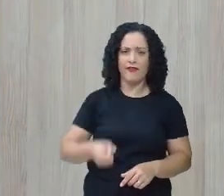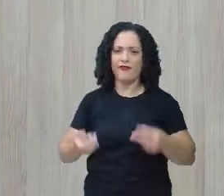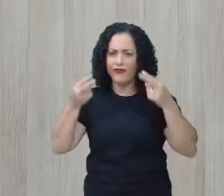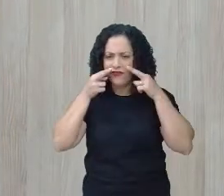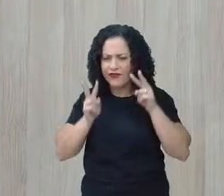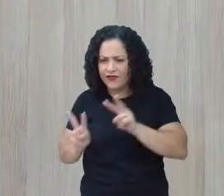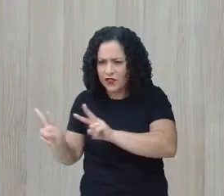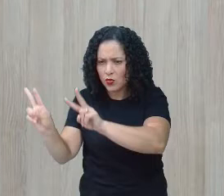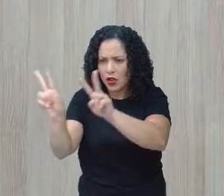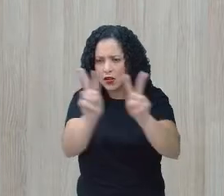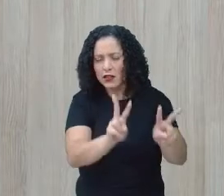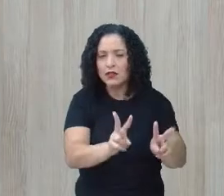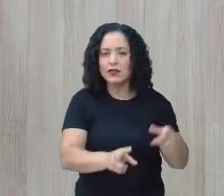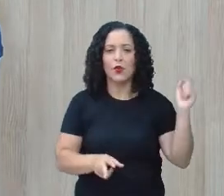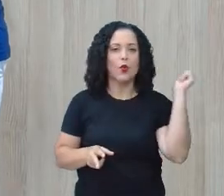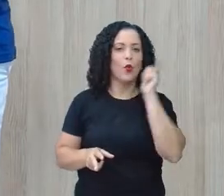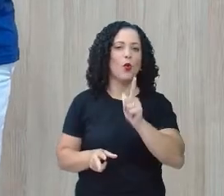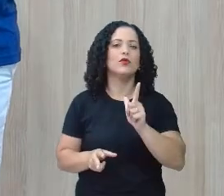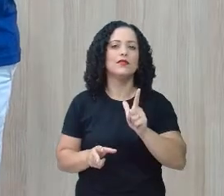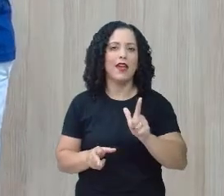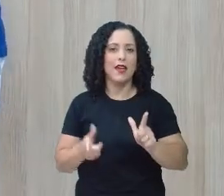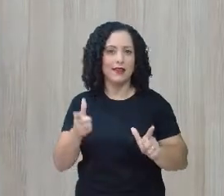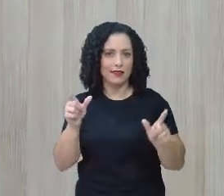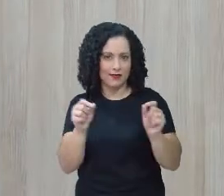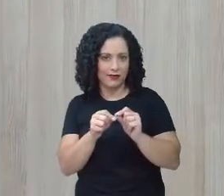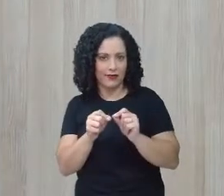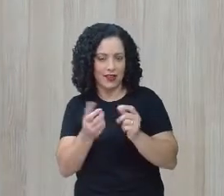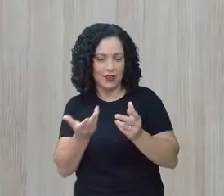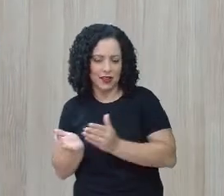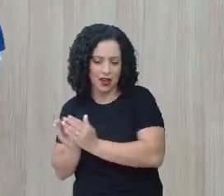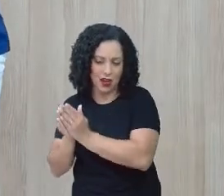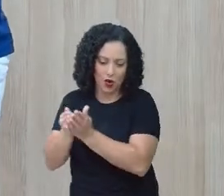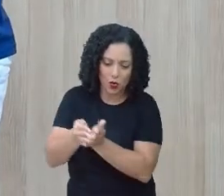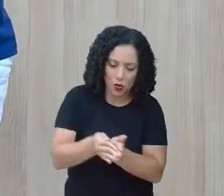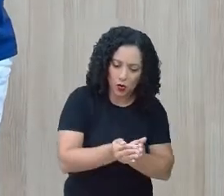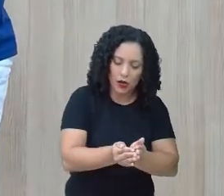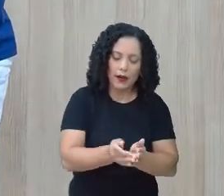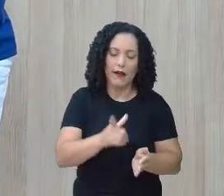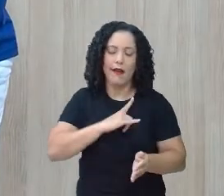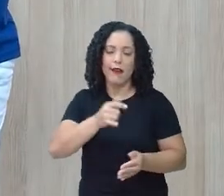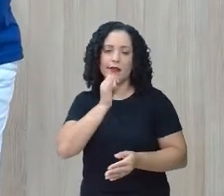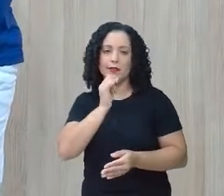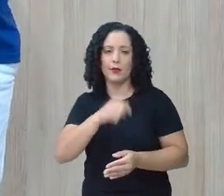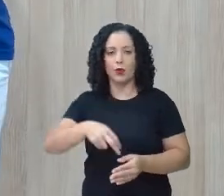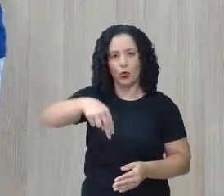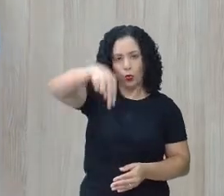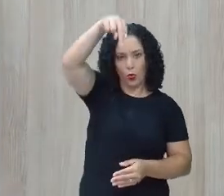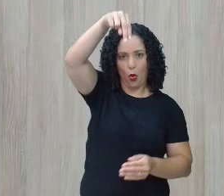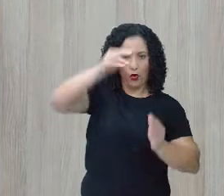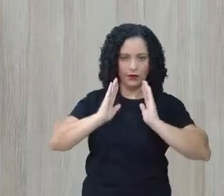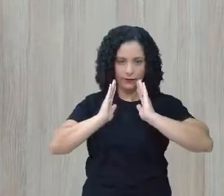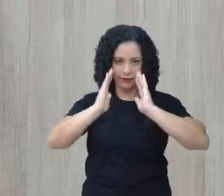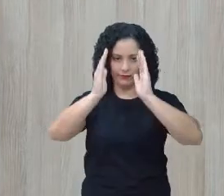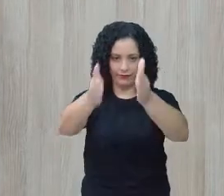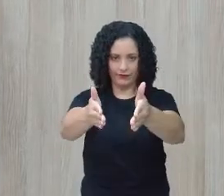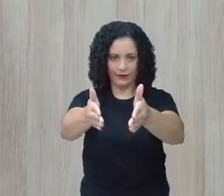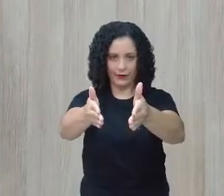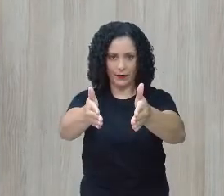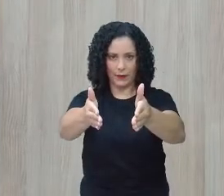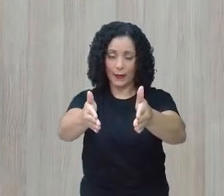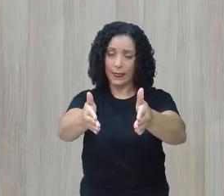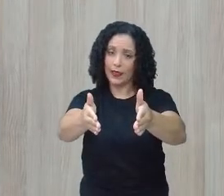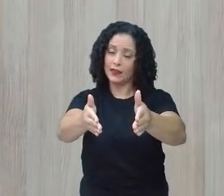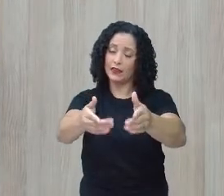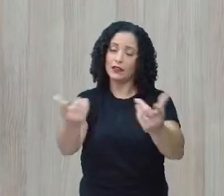visualização você consegue traçar outras rotas, né? Então, se eu tenho o norte para minha frente, a parte, né, no